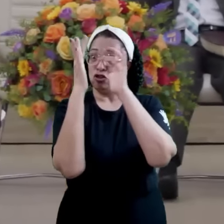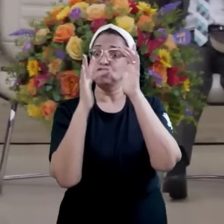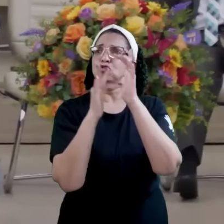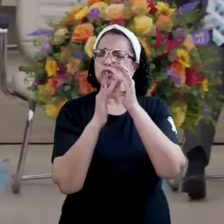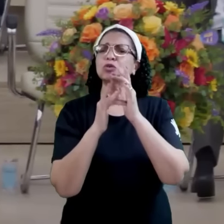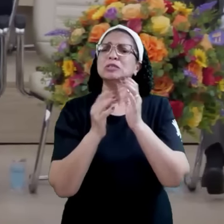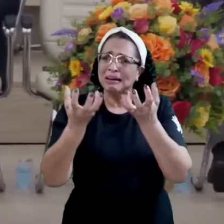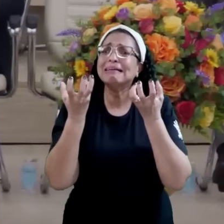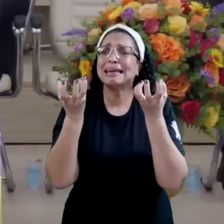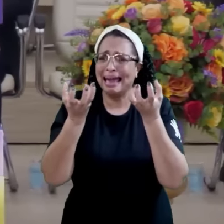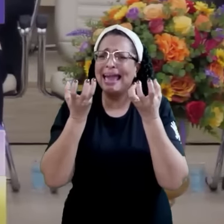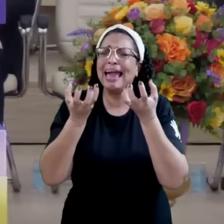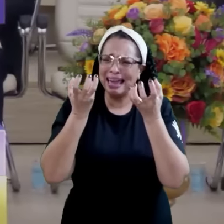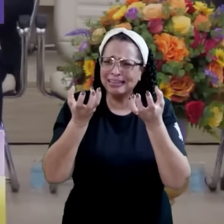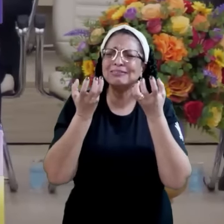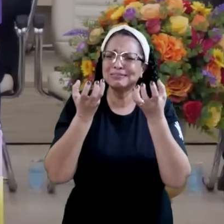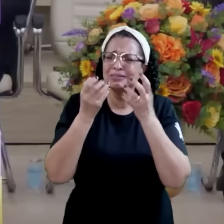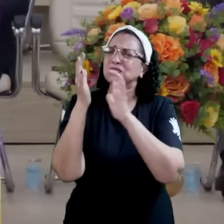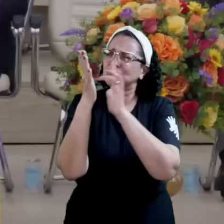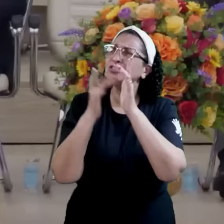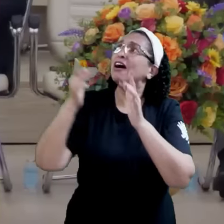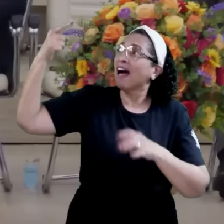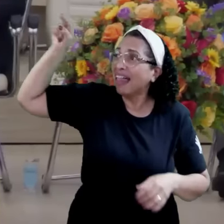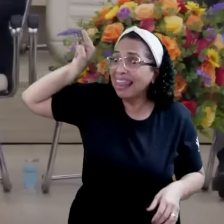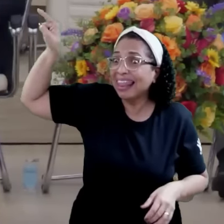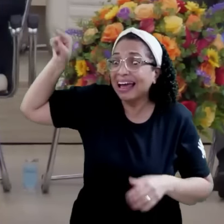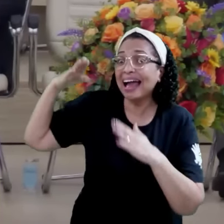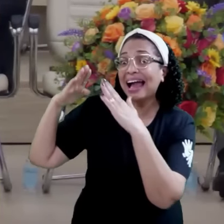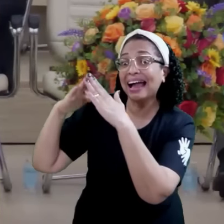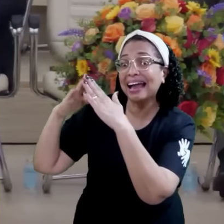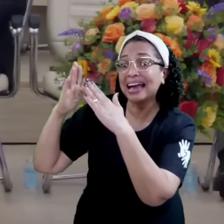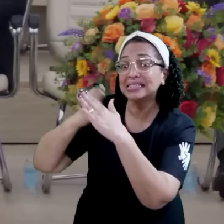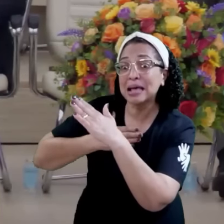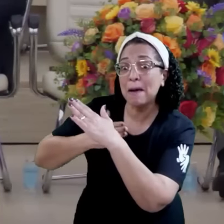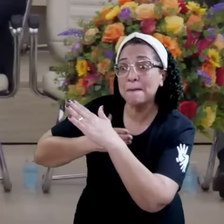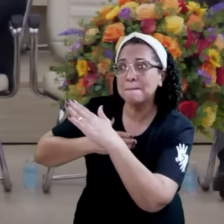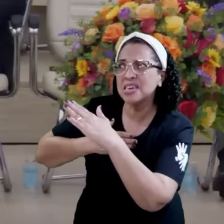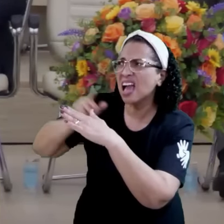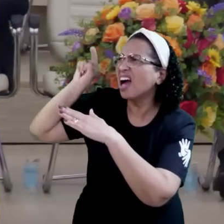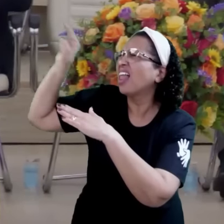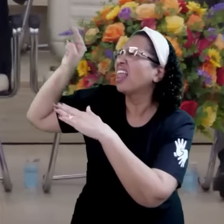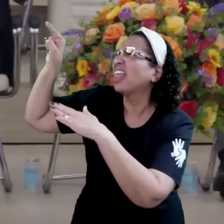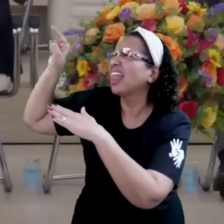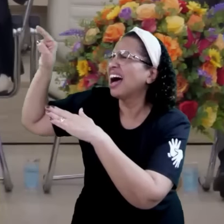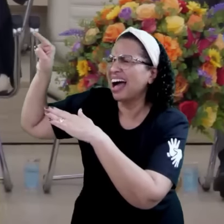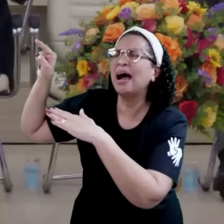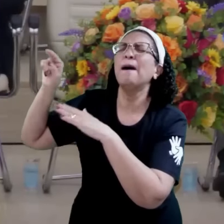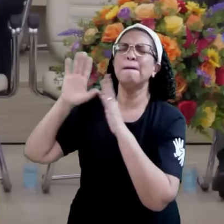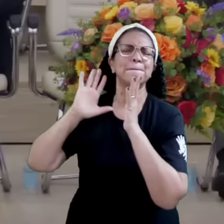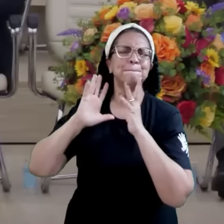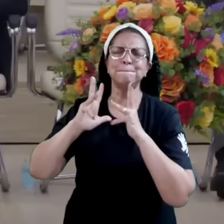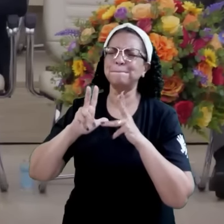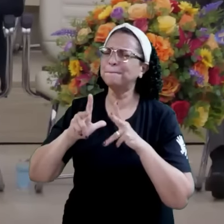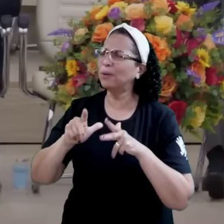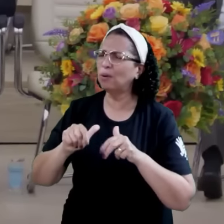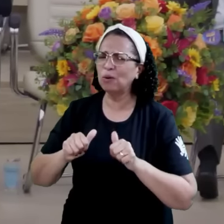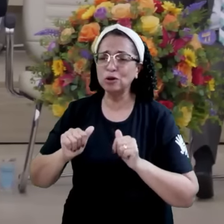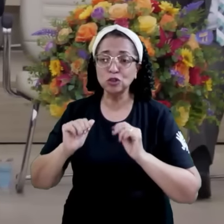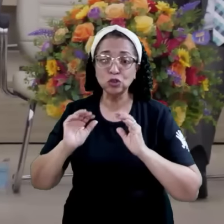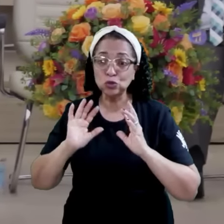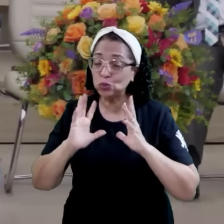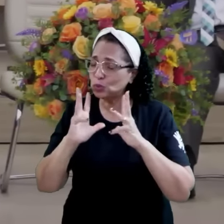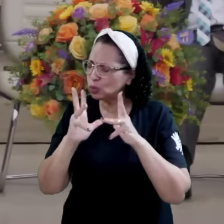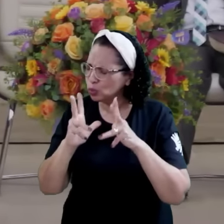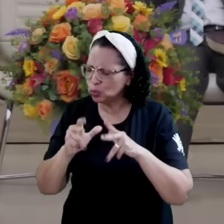visitando irmão entrar na nossa casa o milagre é inevitável na área em que você